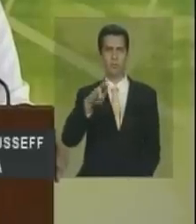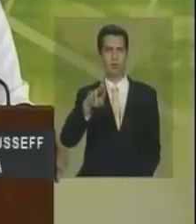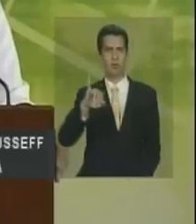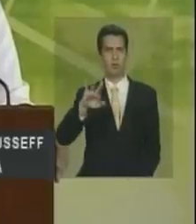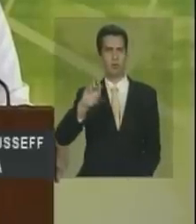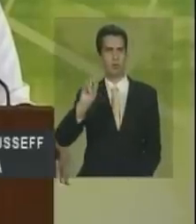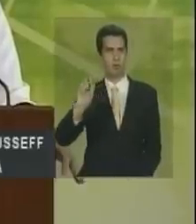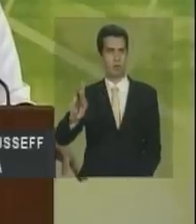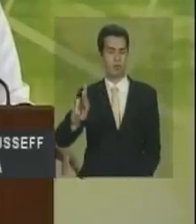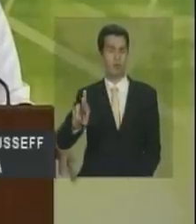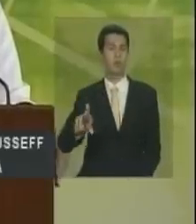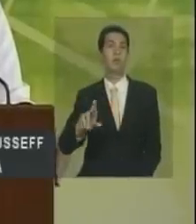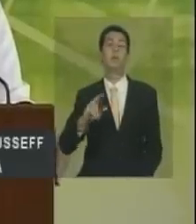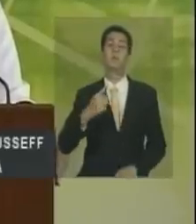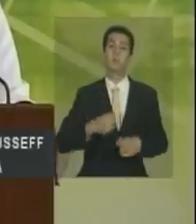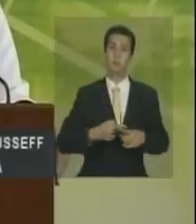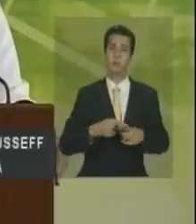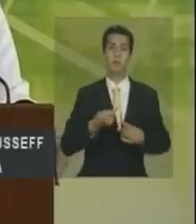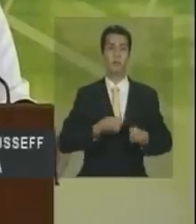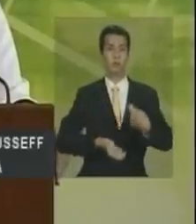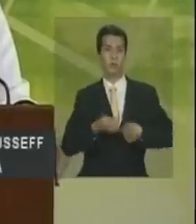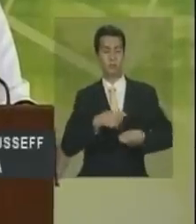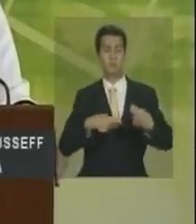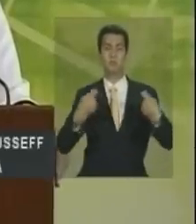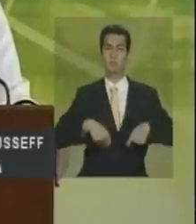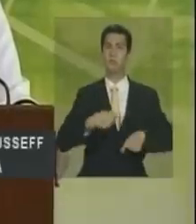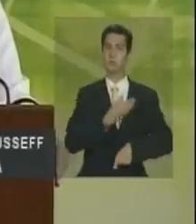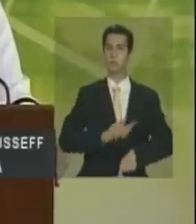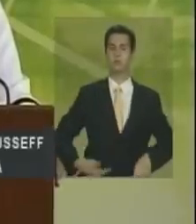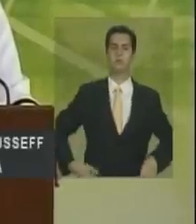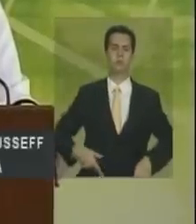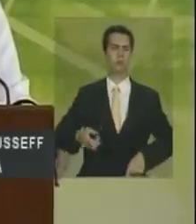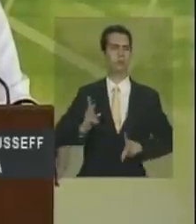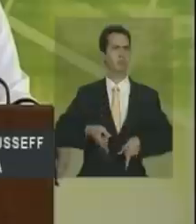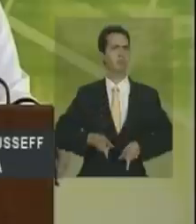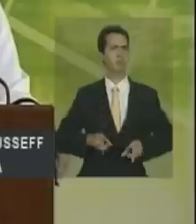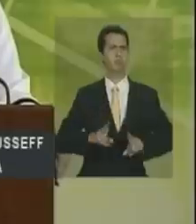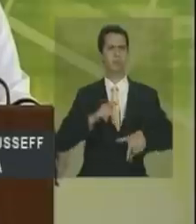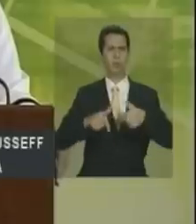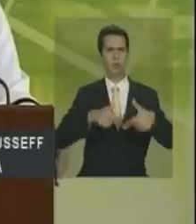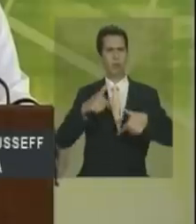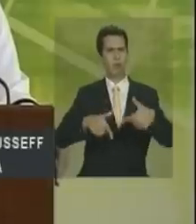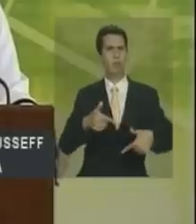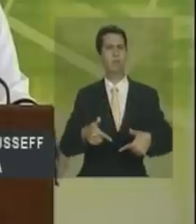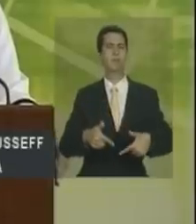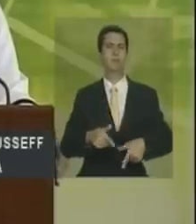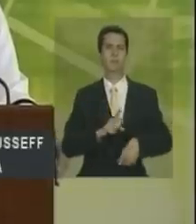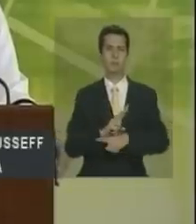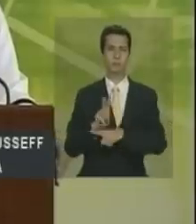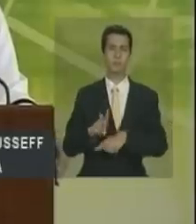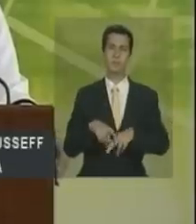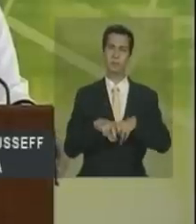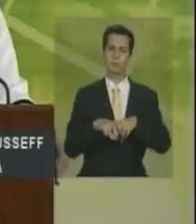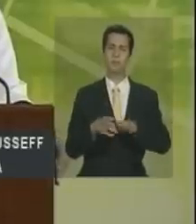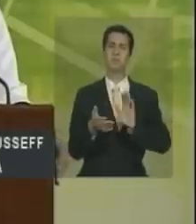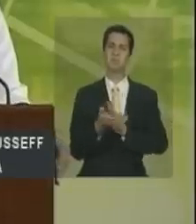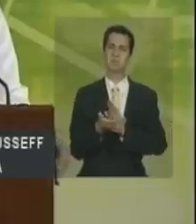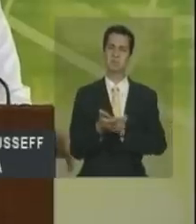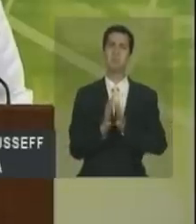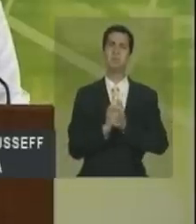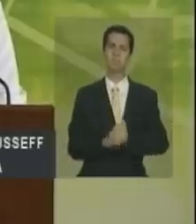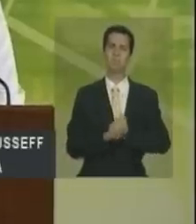dinâmica e requer do governo ação constante. Por isso, eu quero saudar a instalação dos conselhos